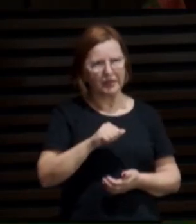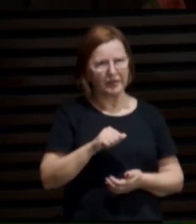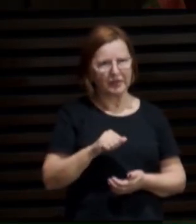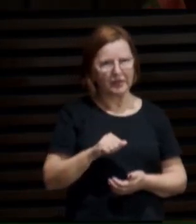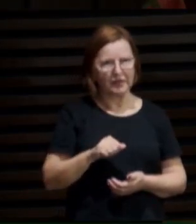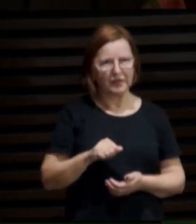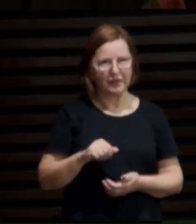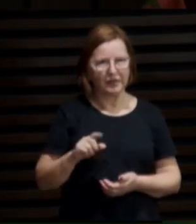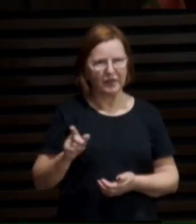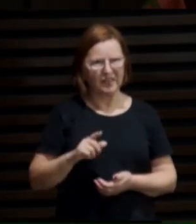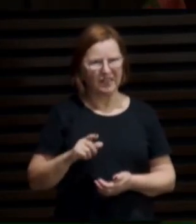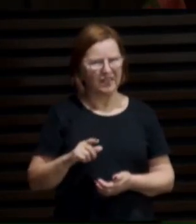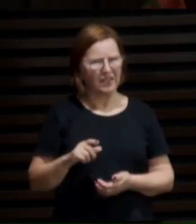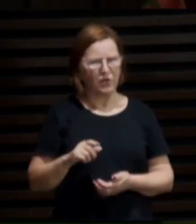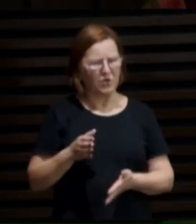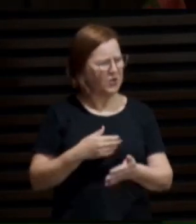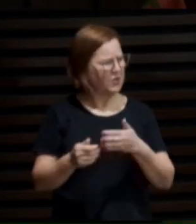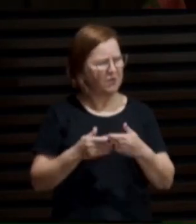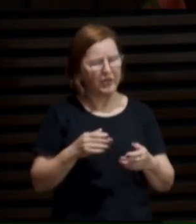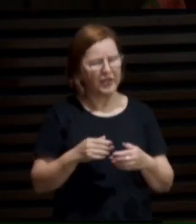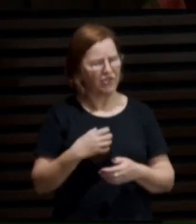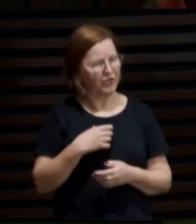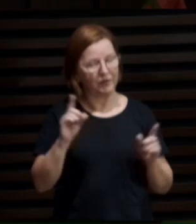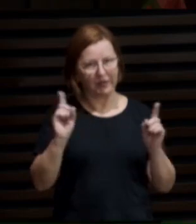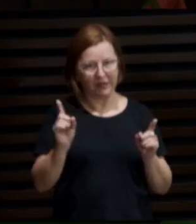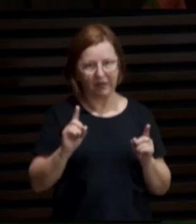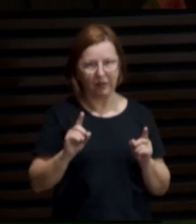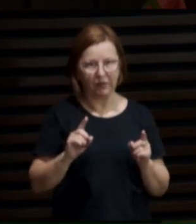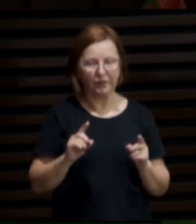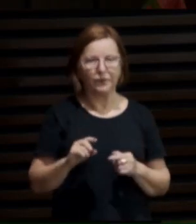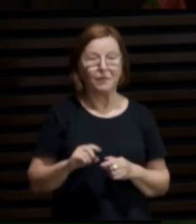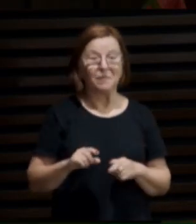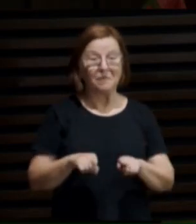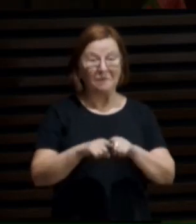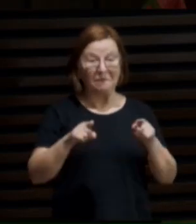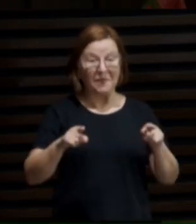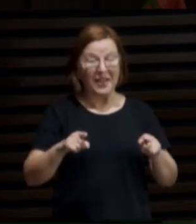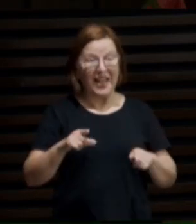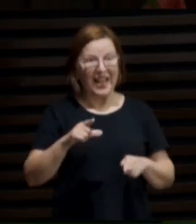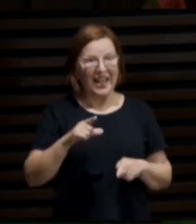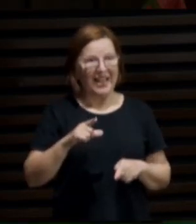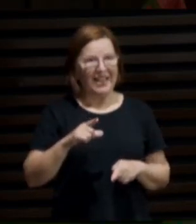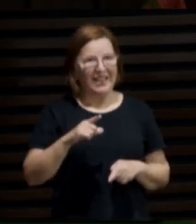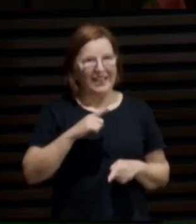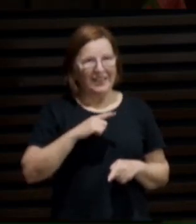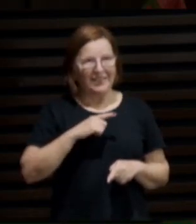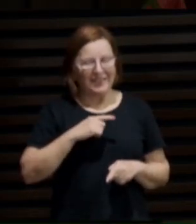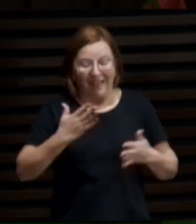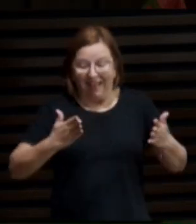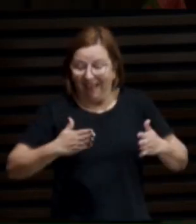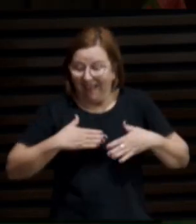uma solenidade para isso, mas havia também tremenda alegria na presença de Deus, porque lá em